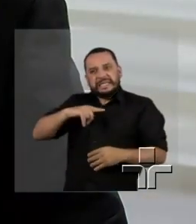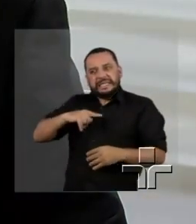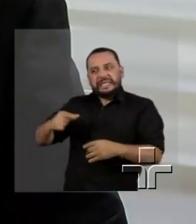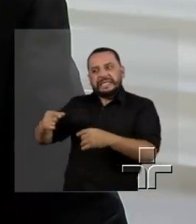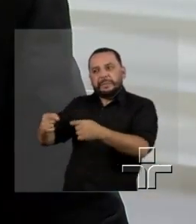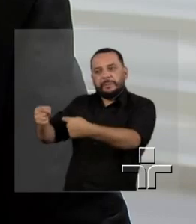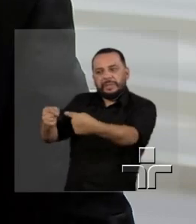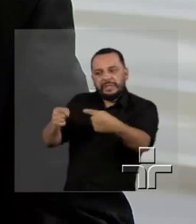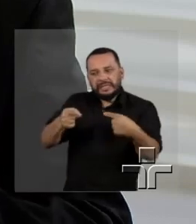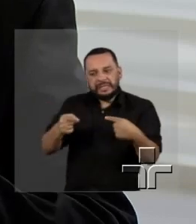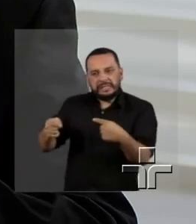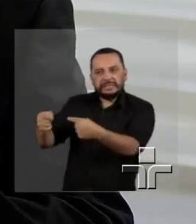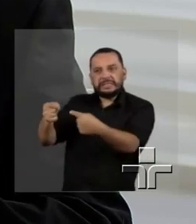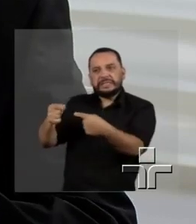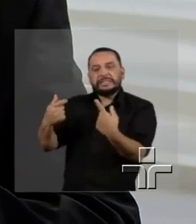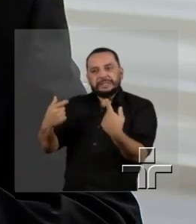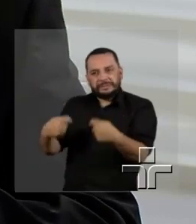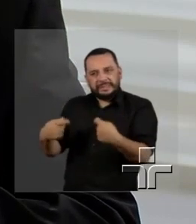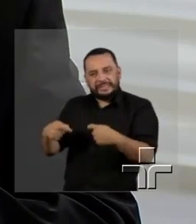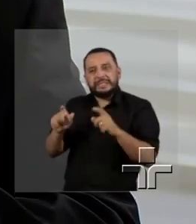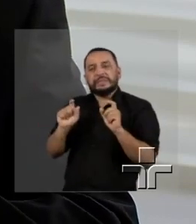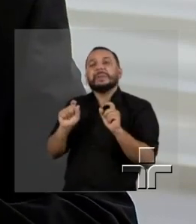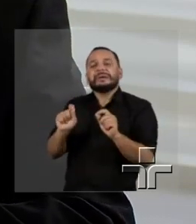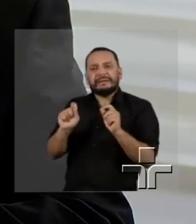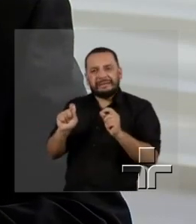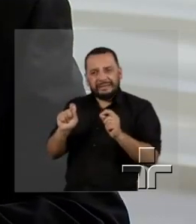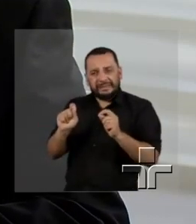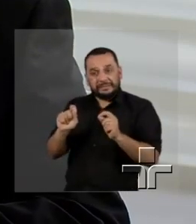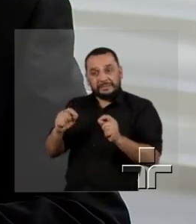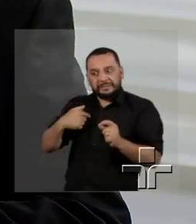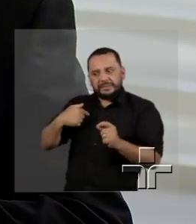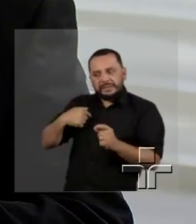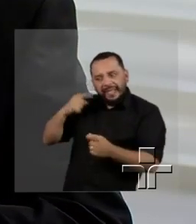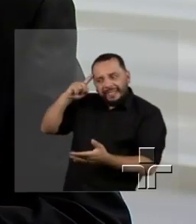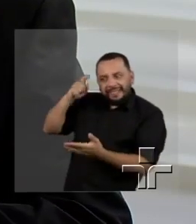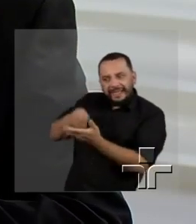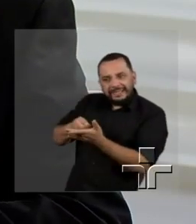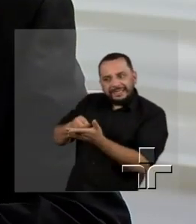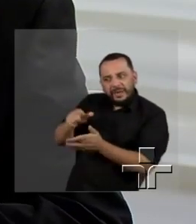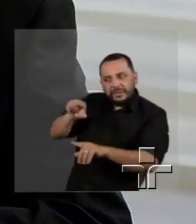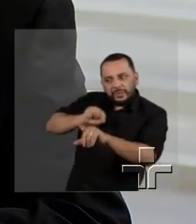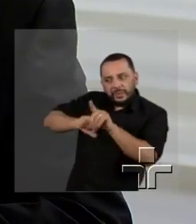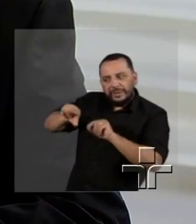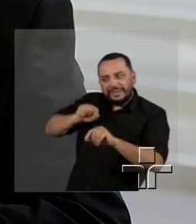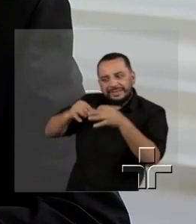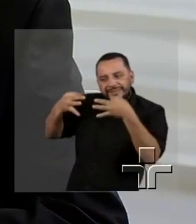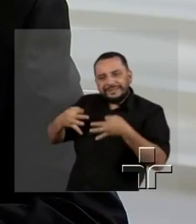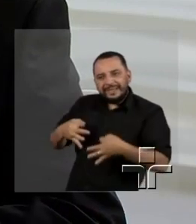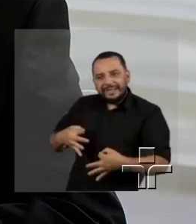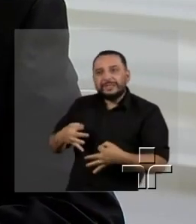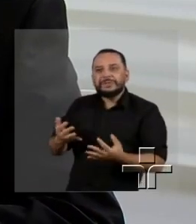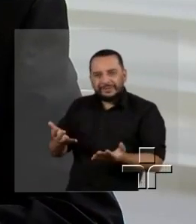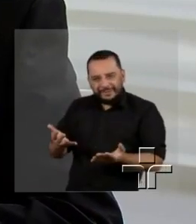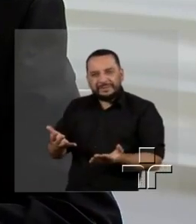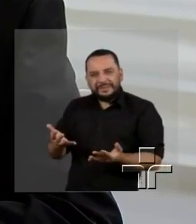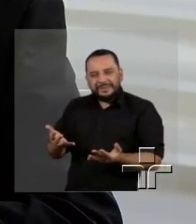gestão pública, o trato com os meandros democráticos, os meandros da democracia, né? O senhor tem uma experiência